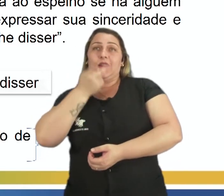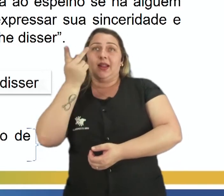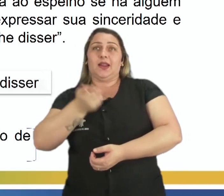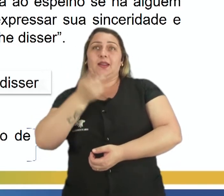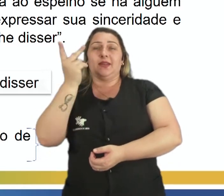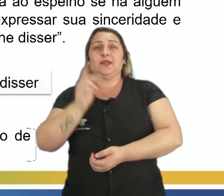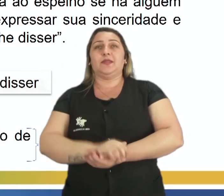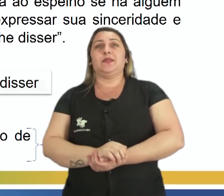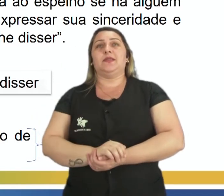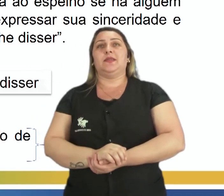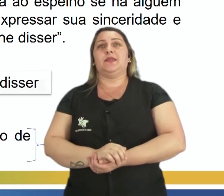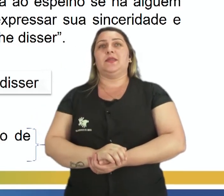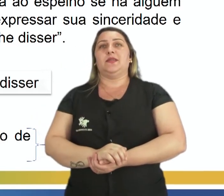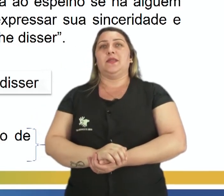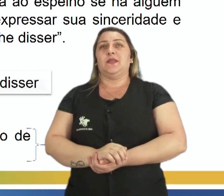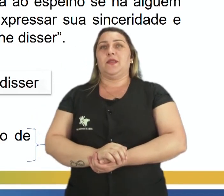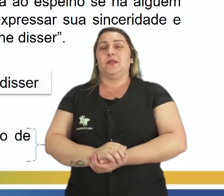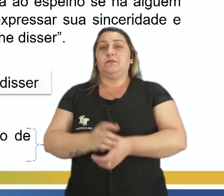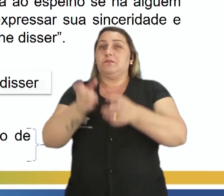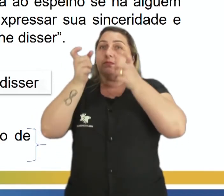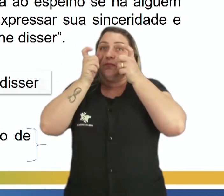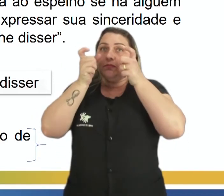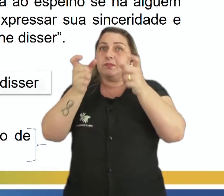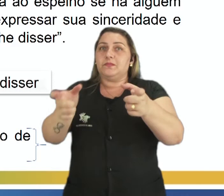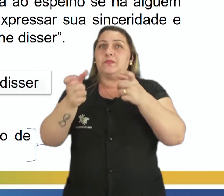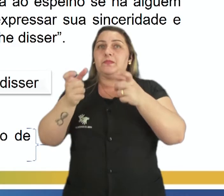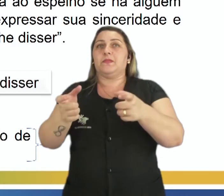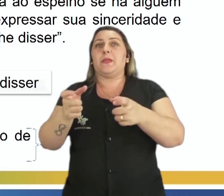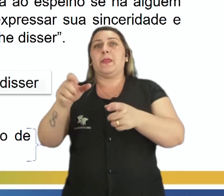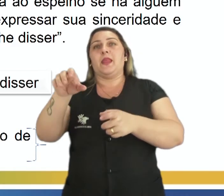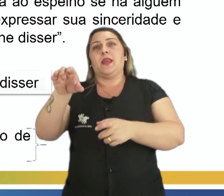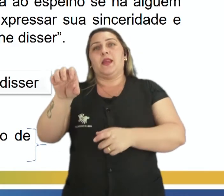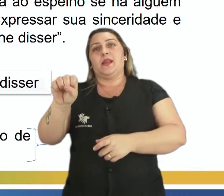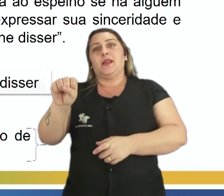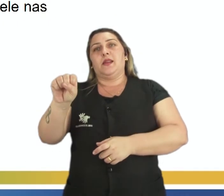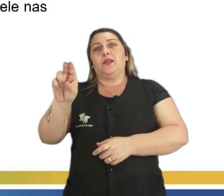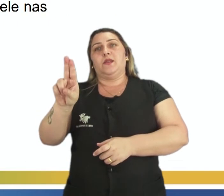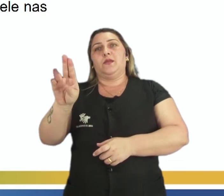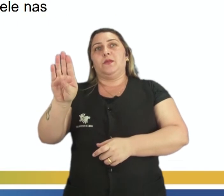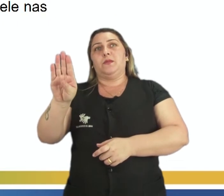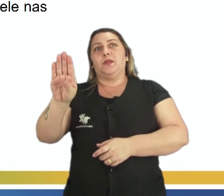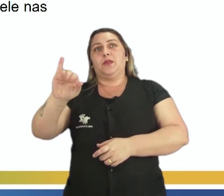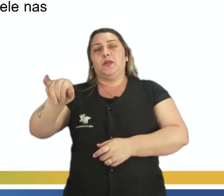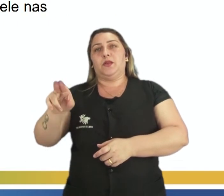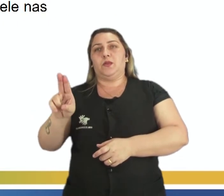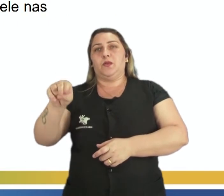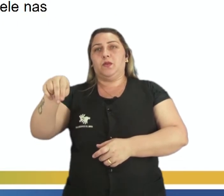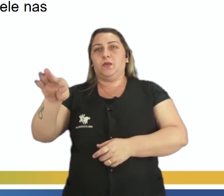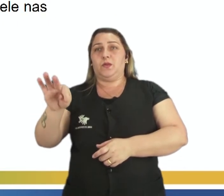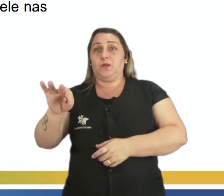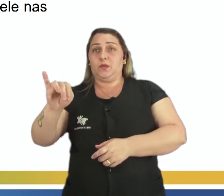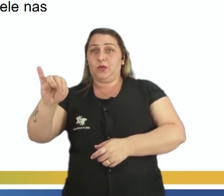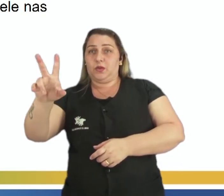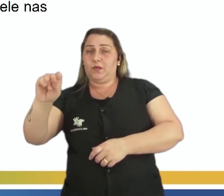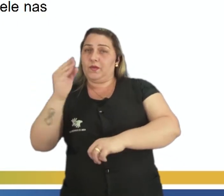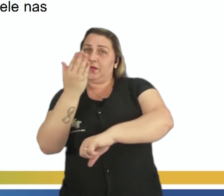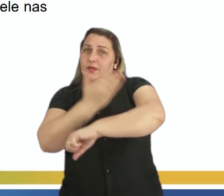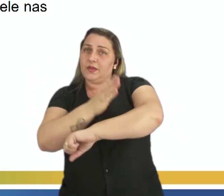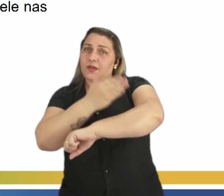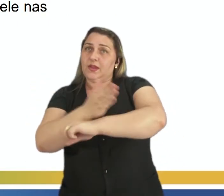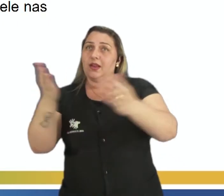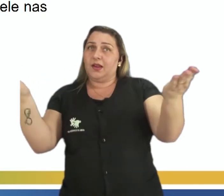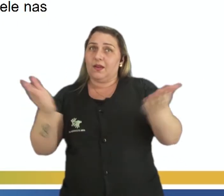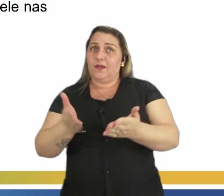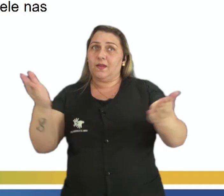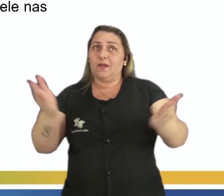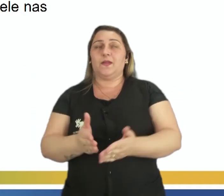dessa forma nós temos um exemplo de verbo do modo subjuntivo. Então vamos exercitar tudo que aprendemos até